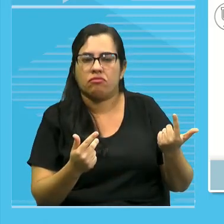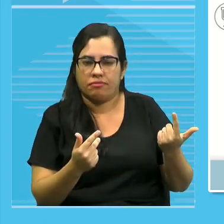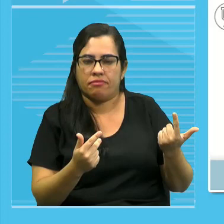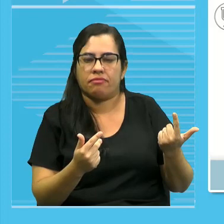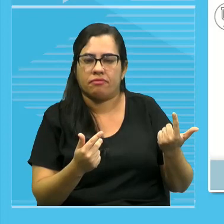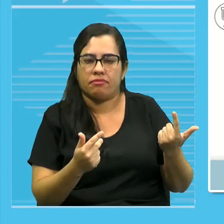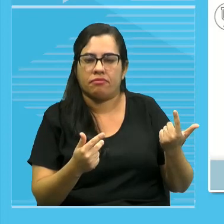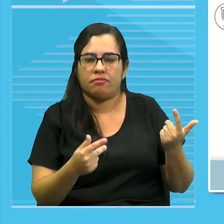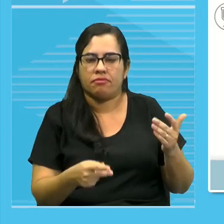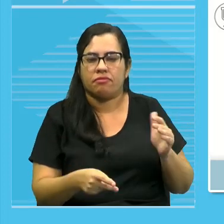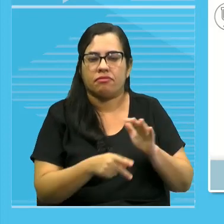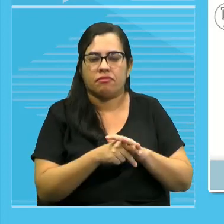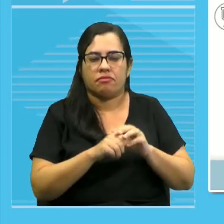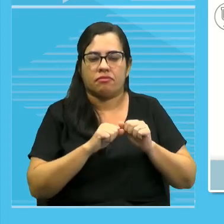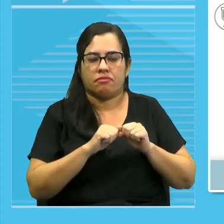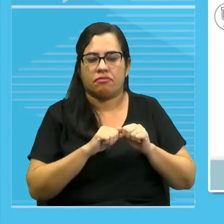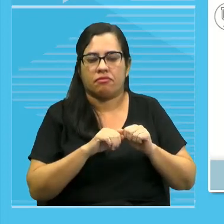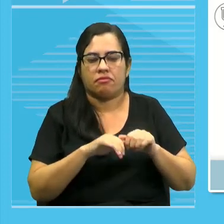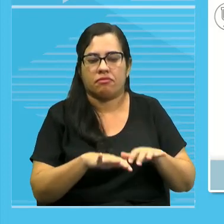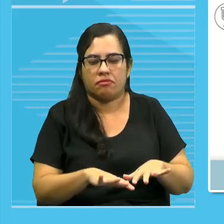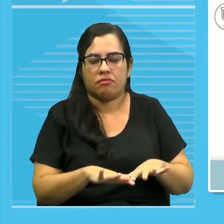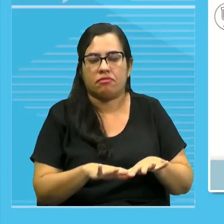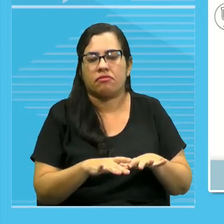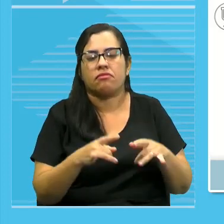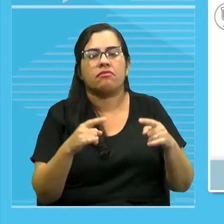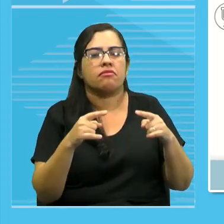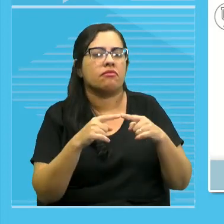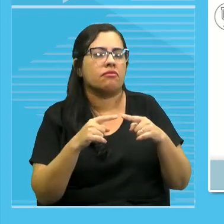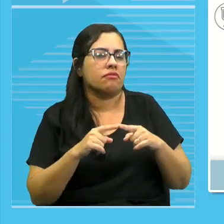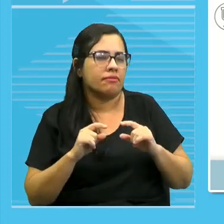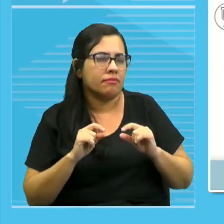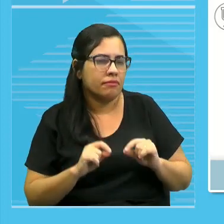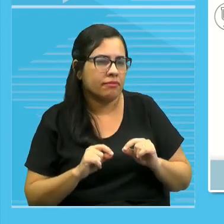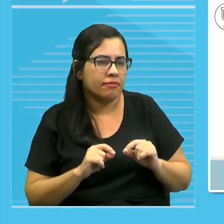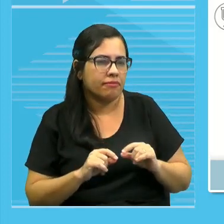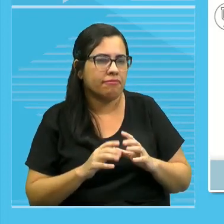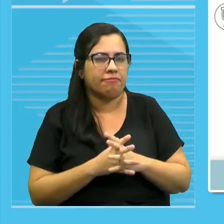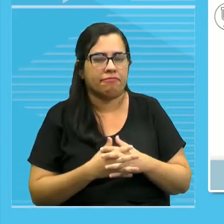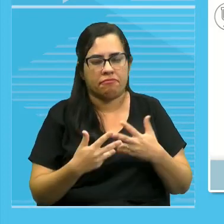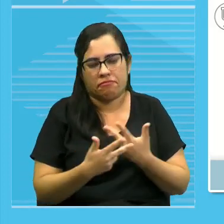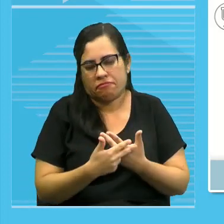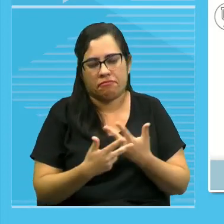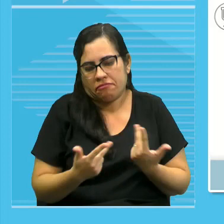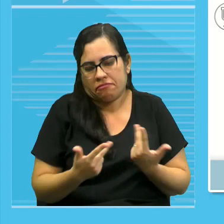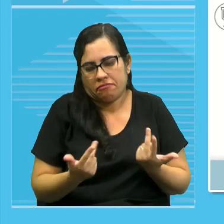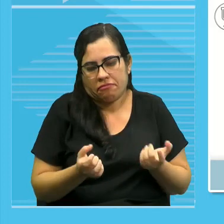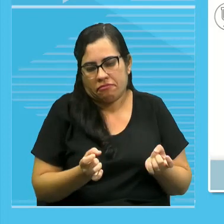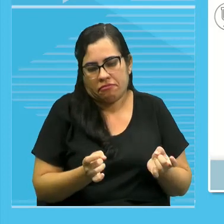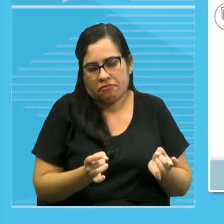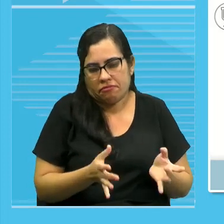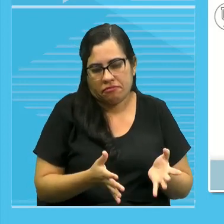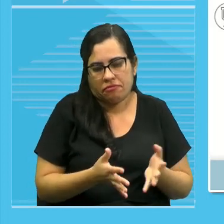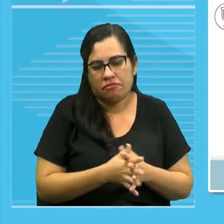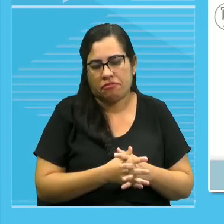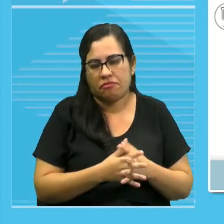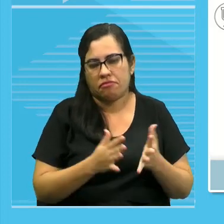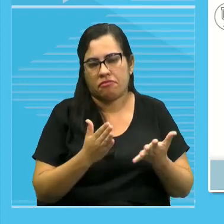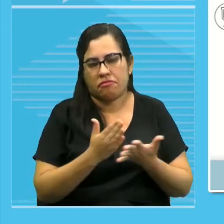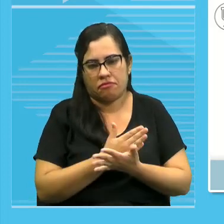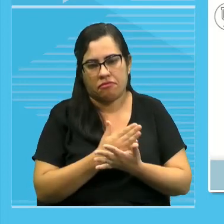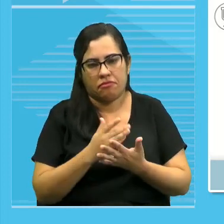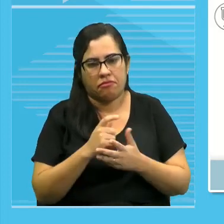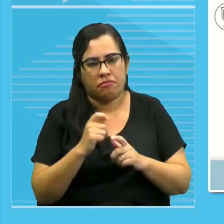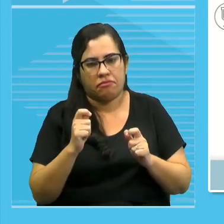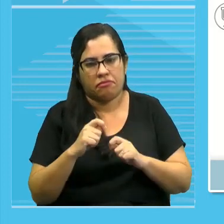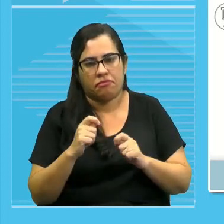de desperdício de desperdício quer dizer é descartados tá Que materiais descartados